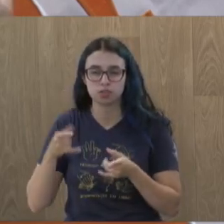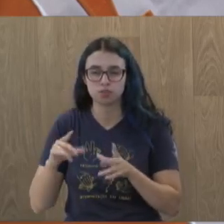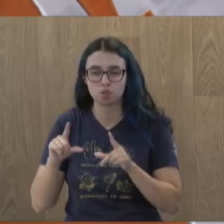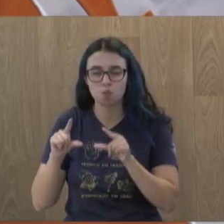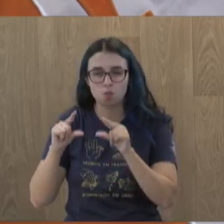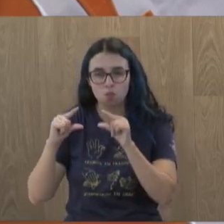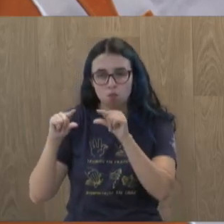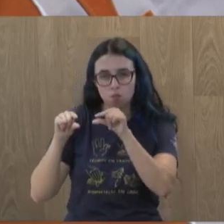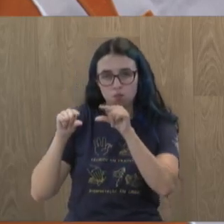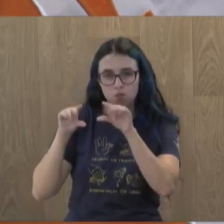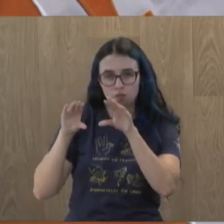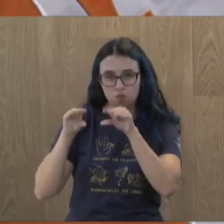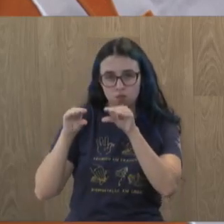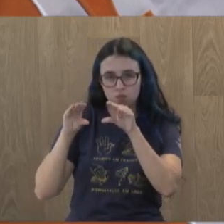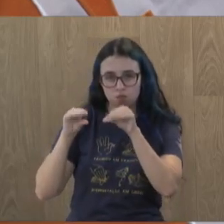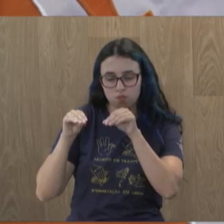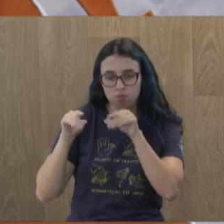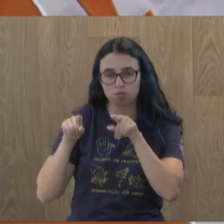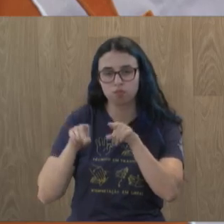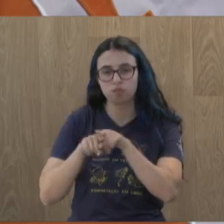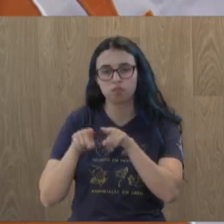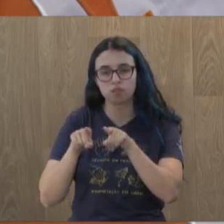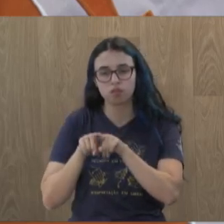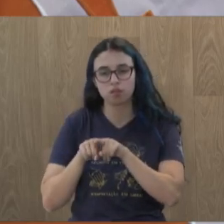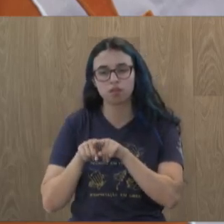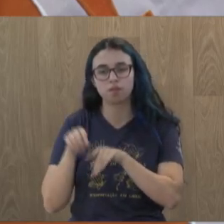de toalha de rosto dentro da minha lanchonete.